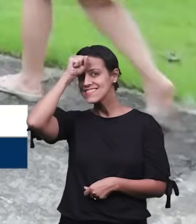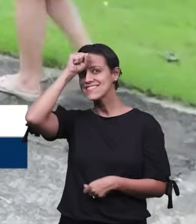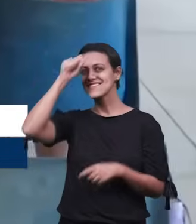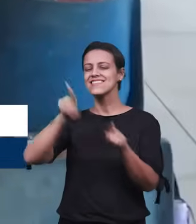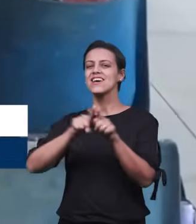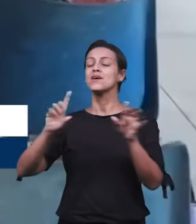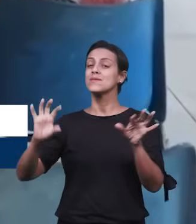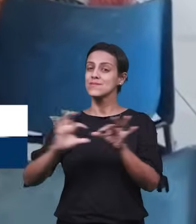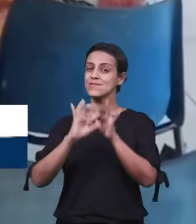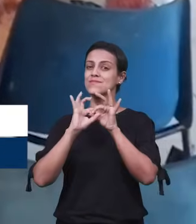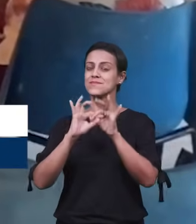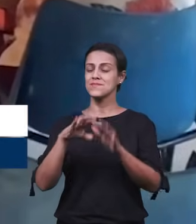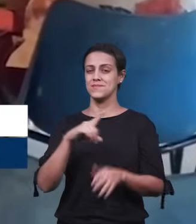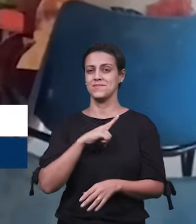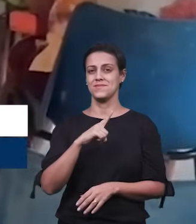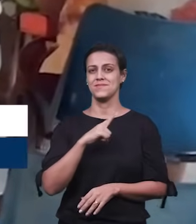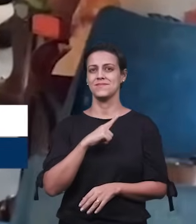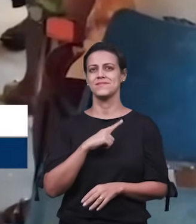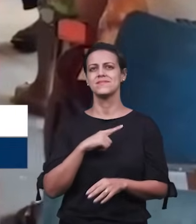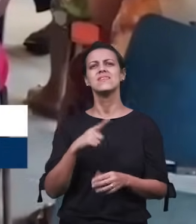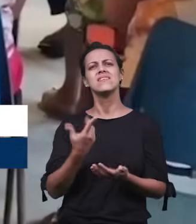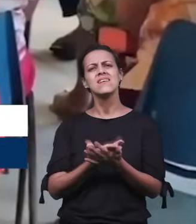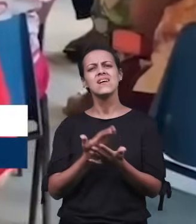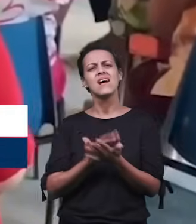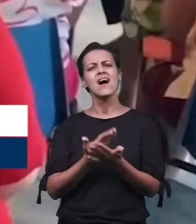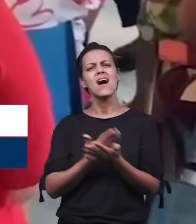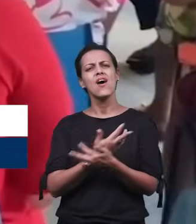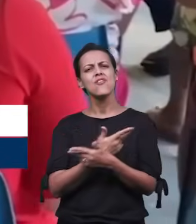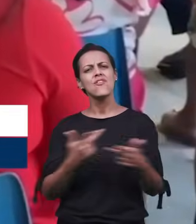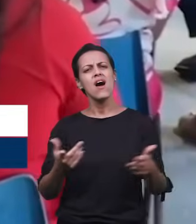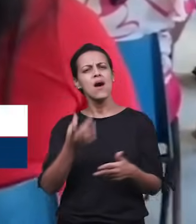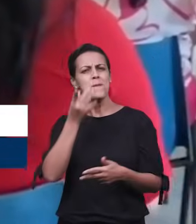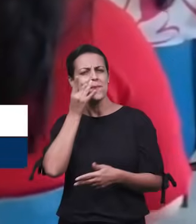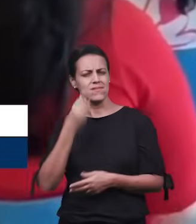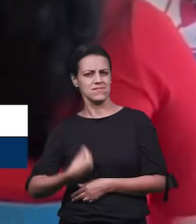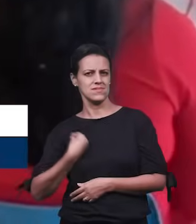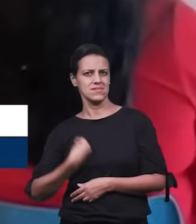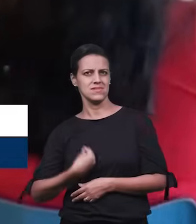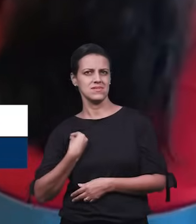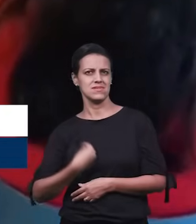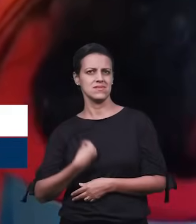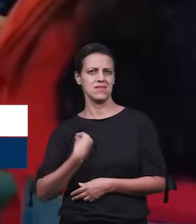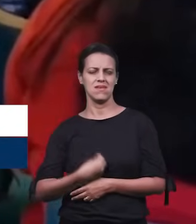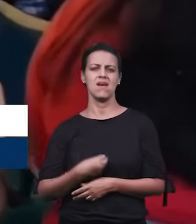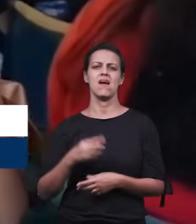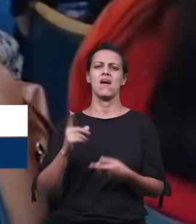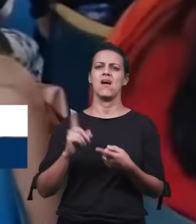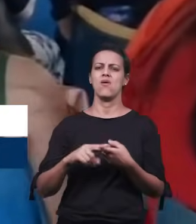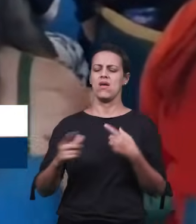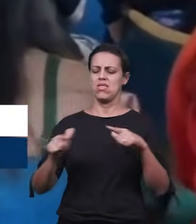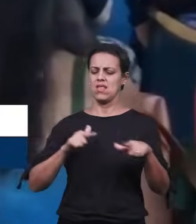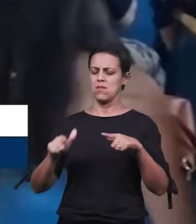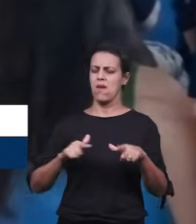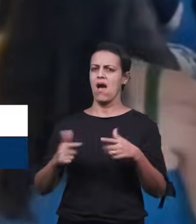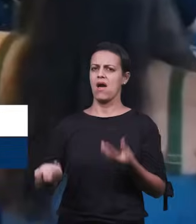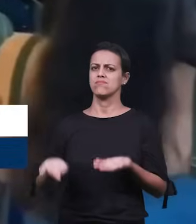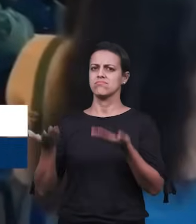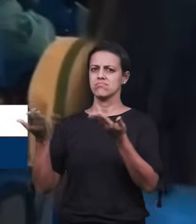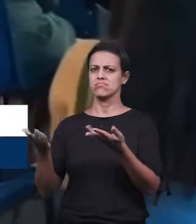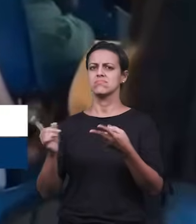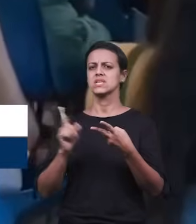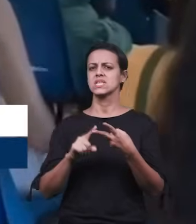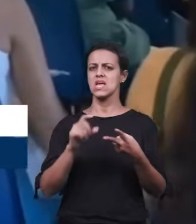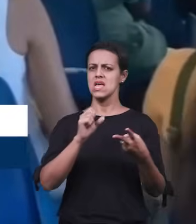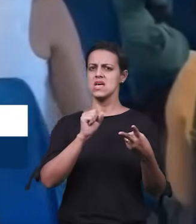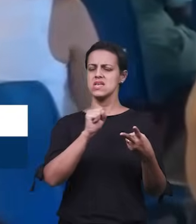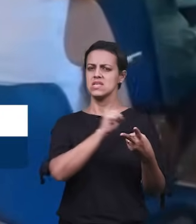comunhão. Pela parte da manhã, por exemplo, nós tivemos várias aulas presenciais. Foram quatro aulas, né? A aula de modomia, a aula sobre a